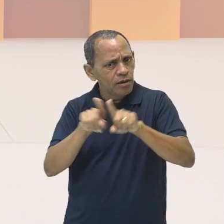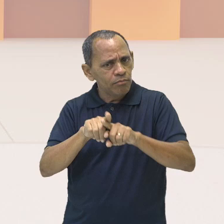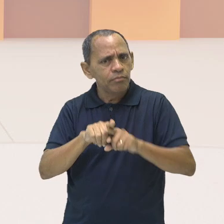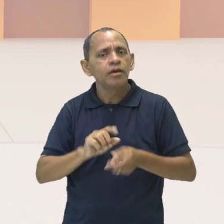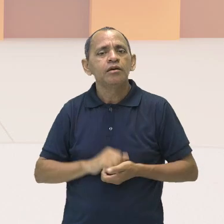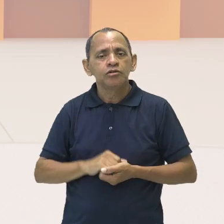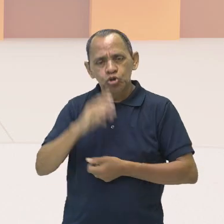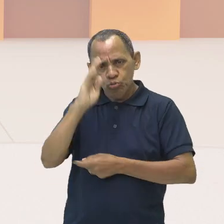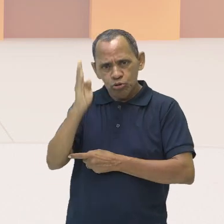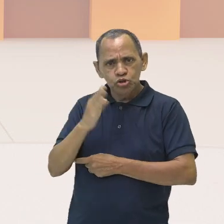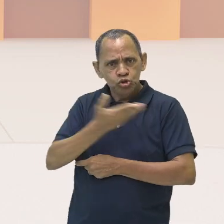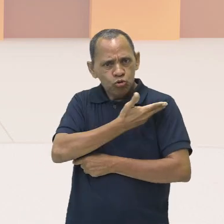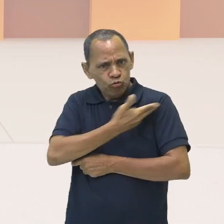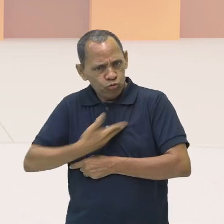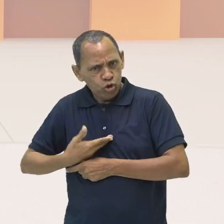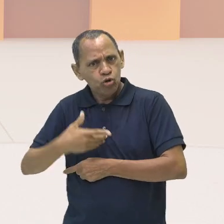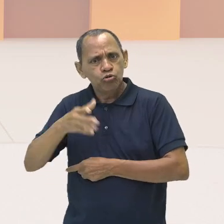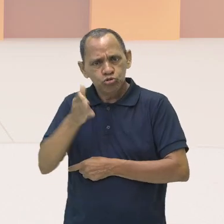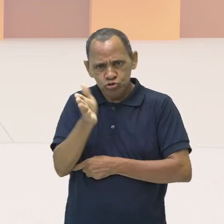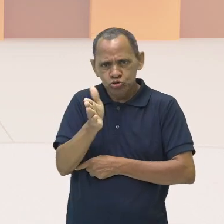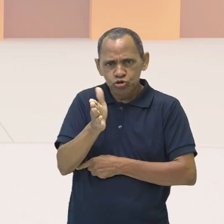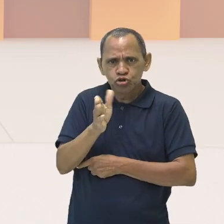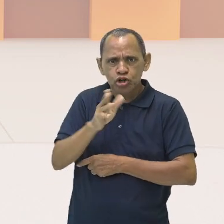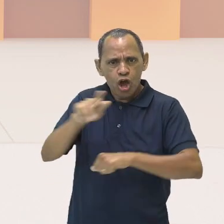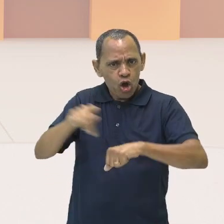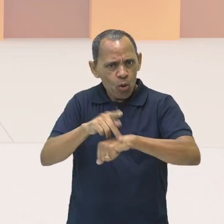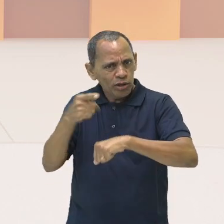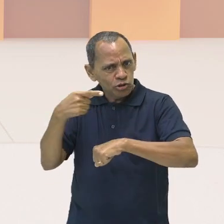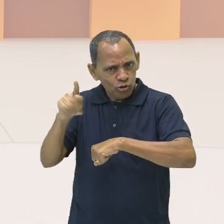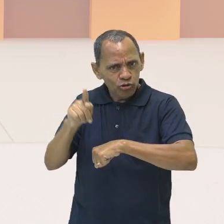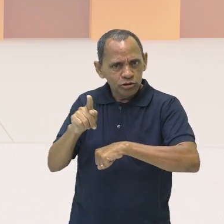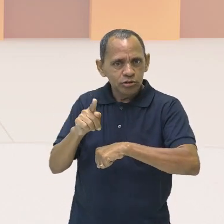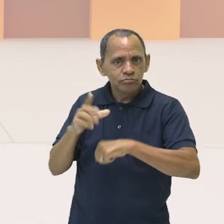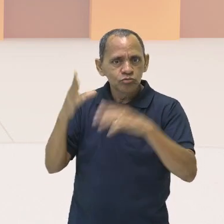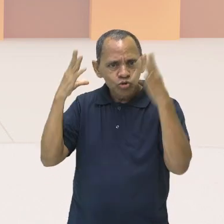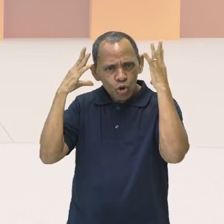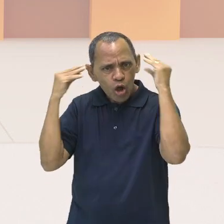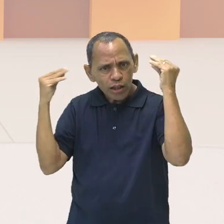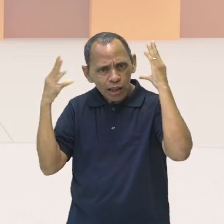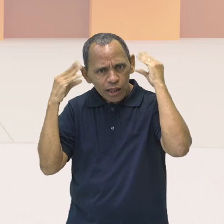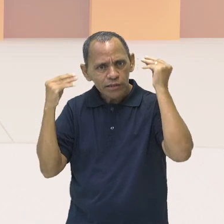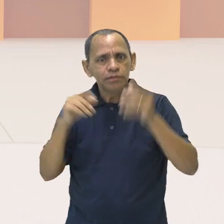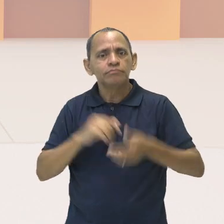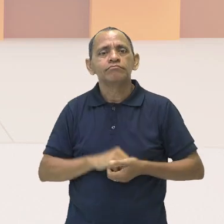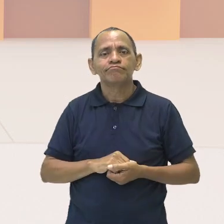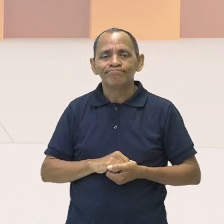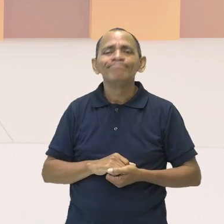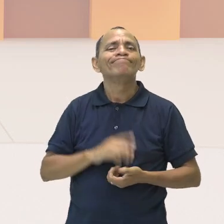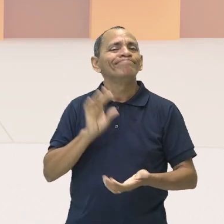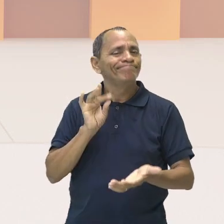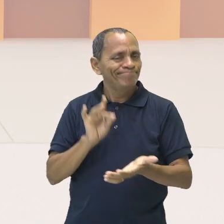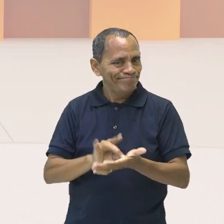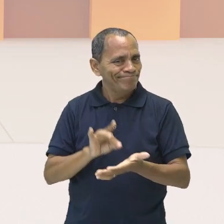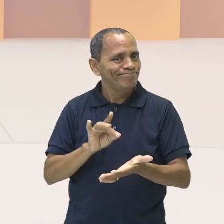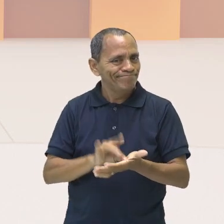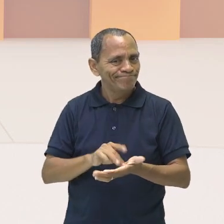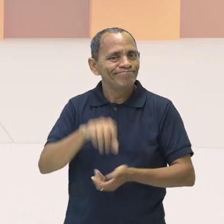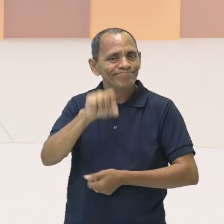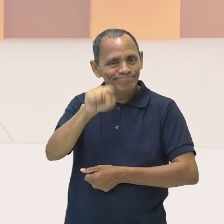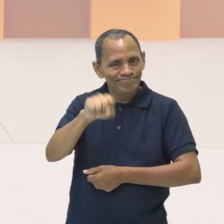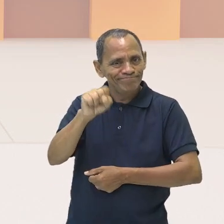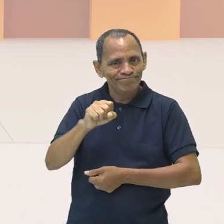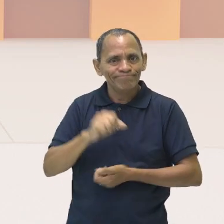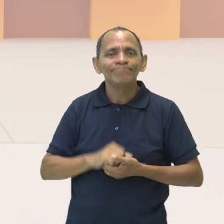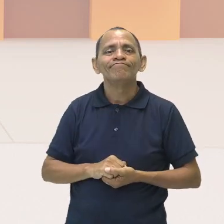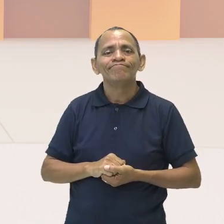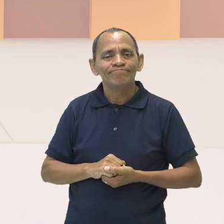governado por outra nação? Que ele já foi governado pela Holanda? Exatamente. Então é sobre isso que nós